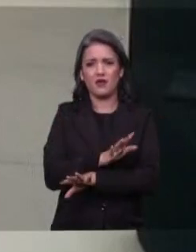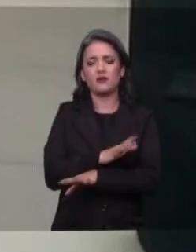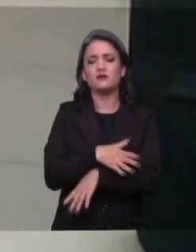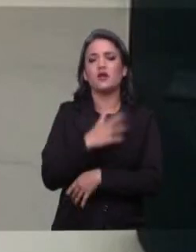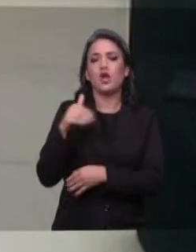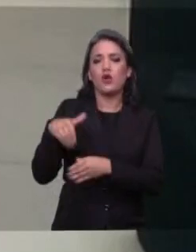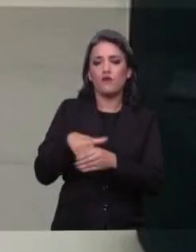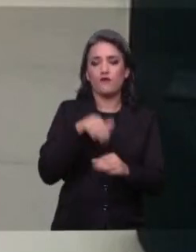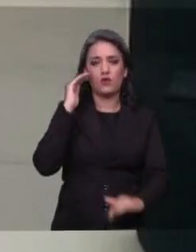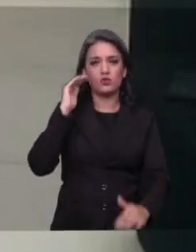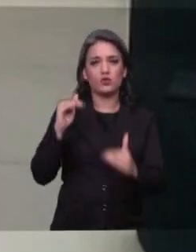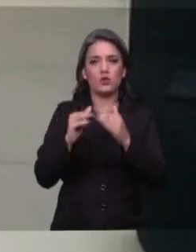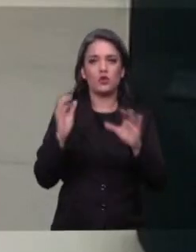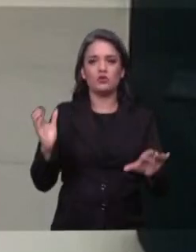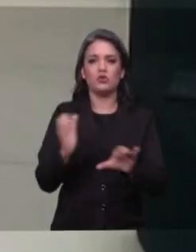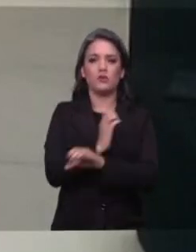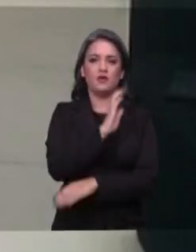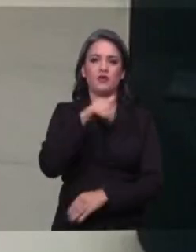Está numa sala de